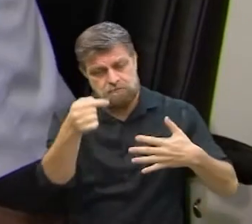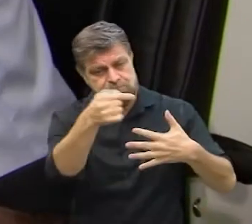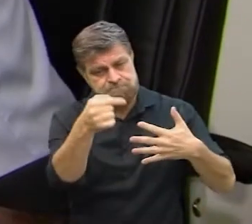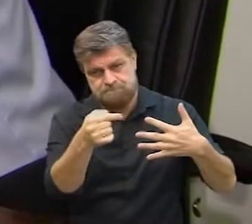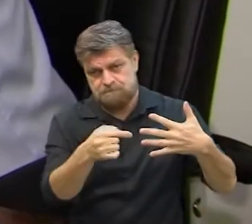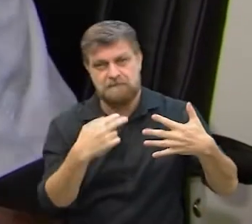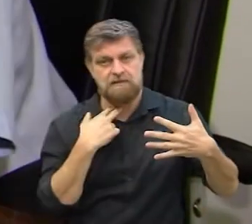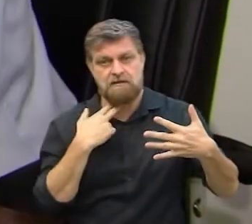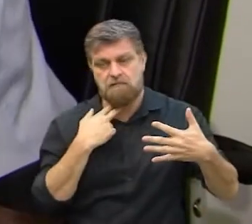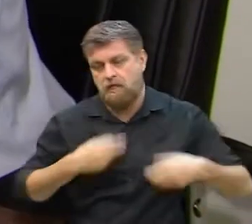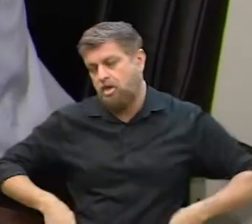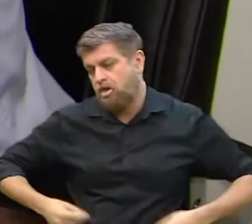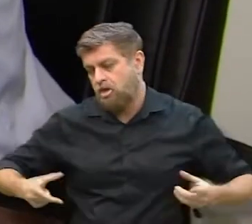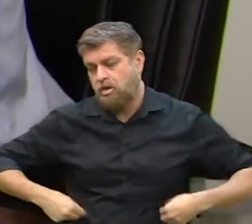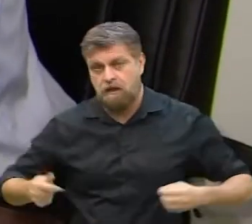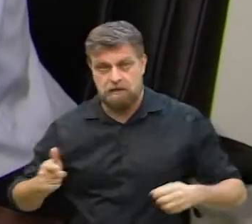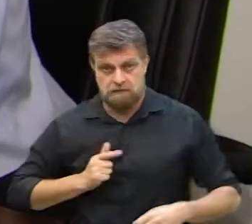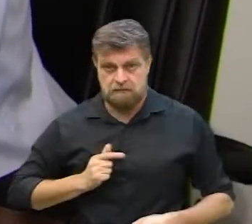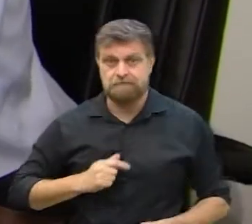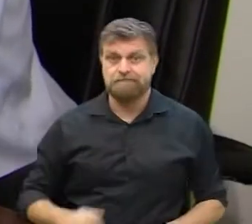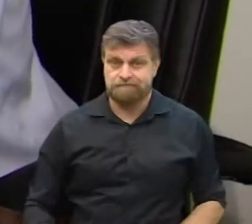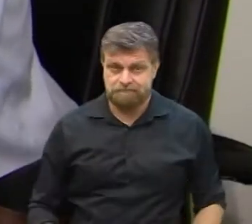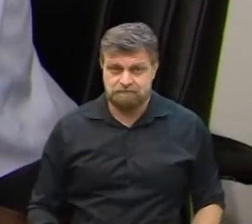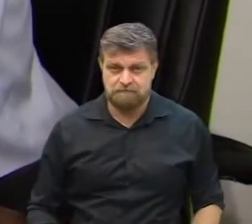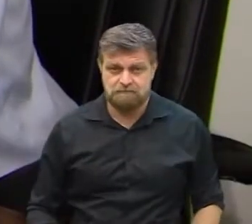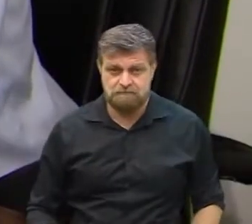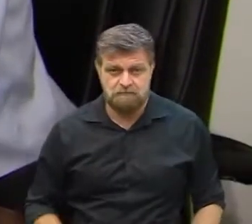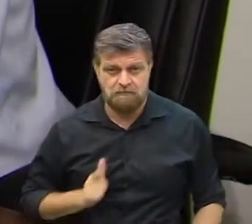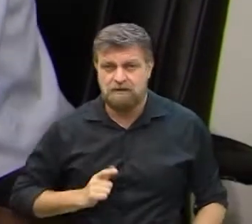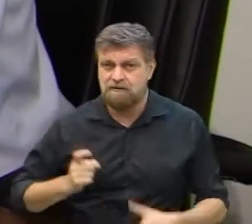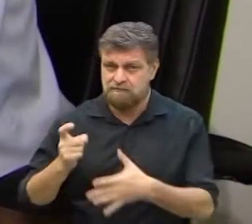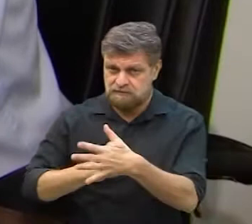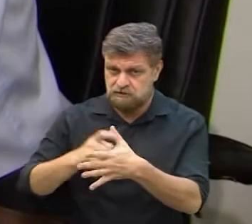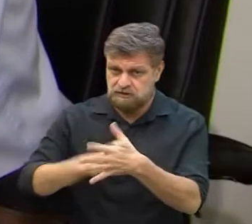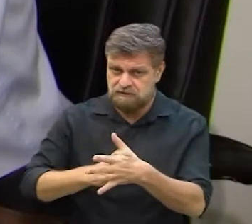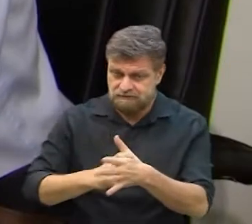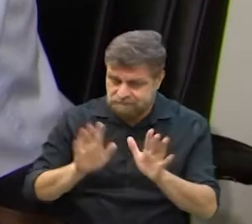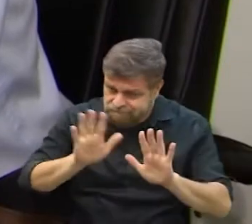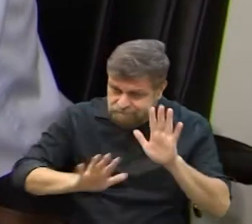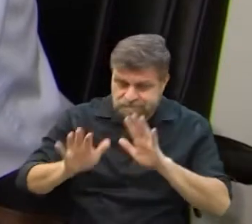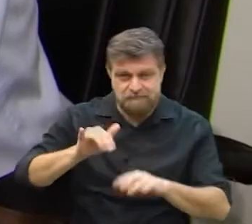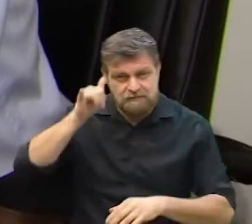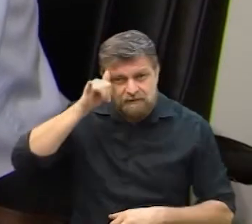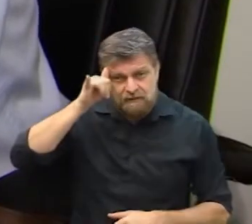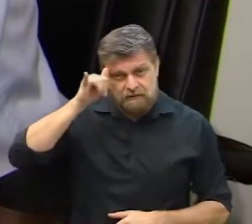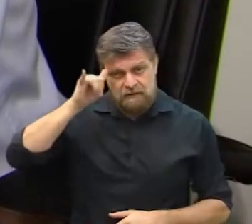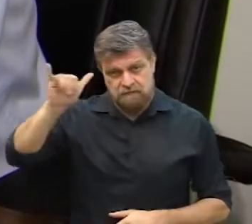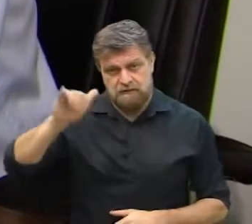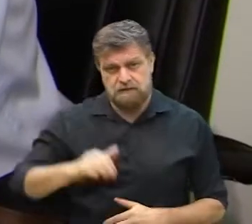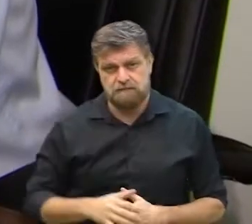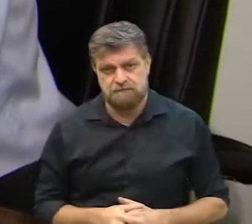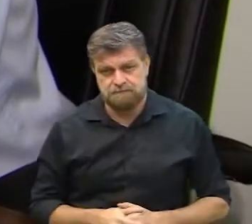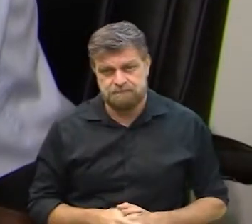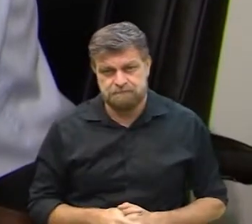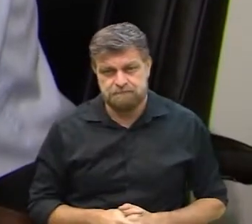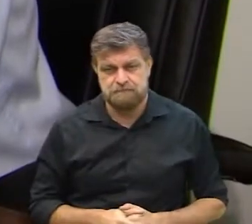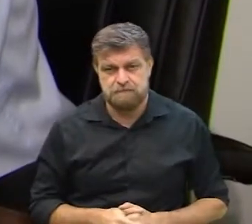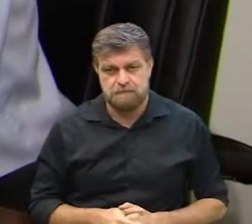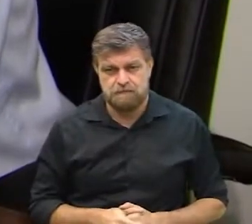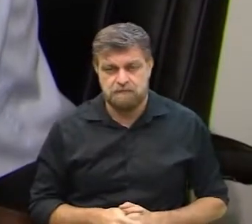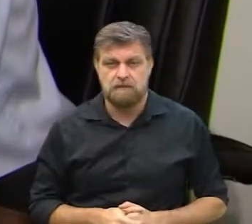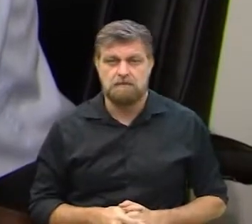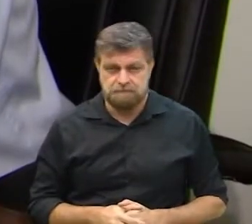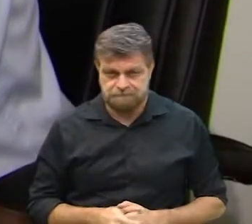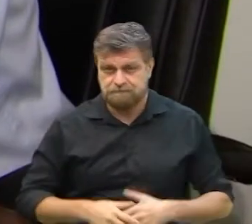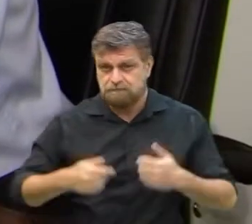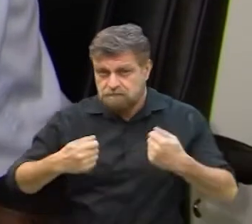exatamente aquilo que, infelizmente, a renda dele está dando, né? E não se aventurar a fazer uma coisa muito mais